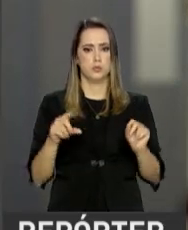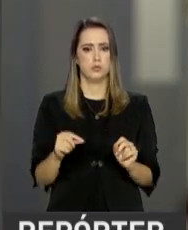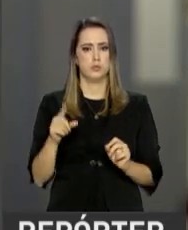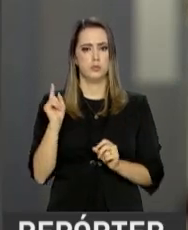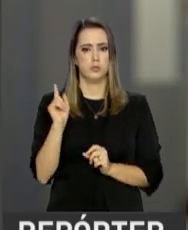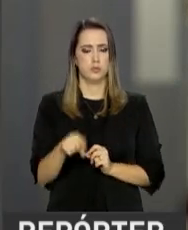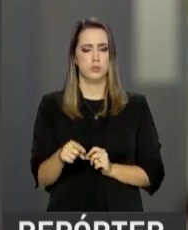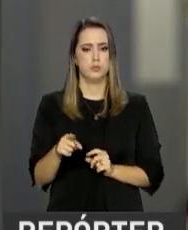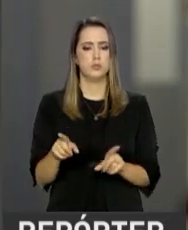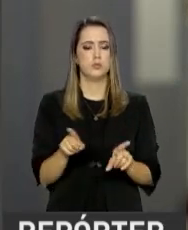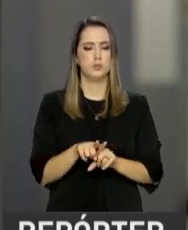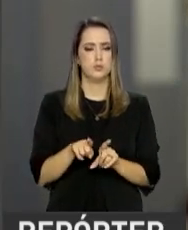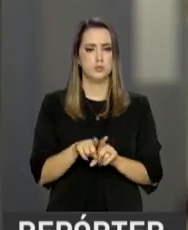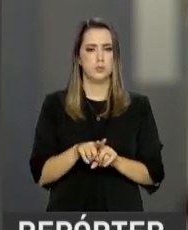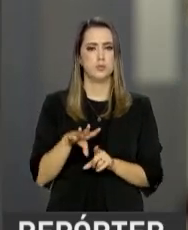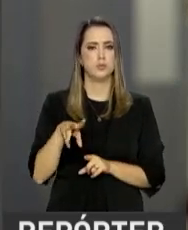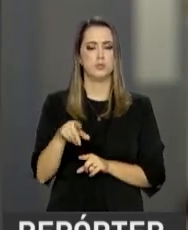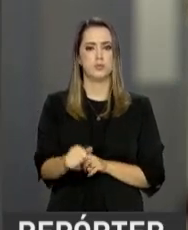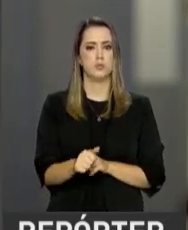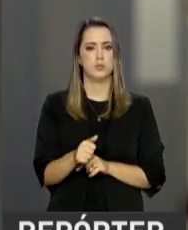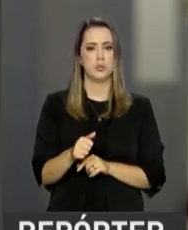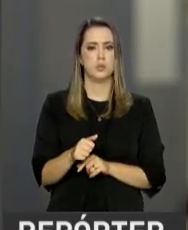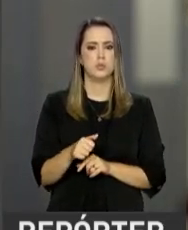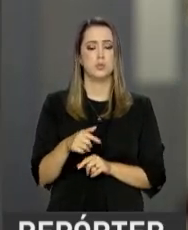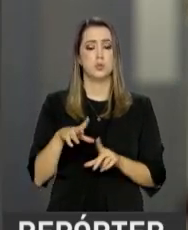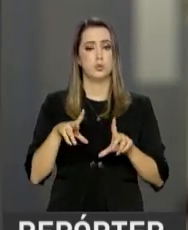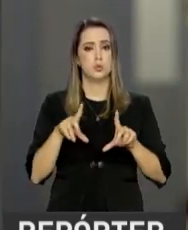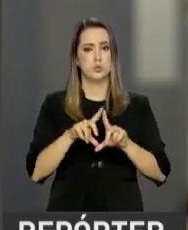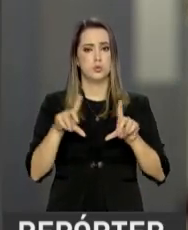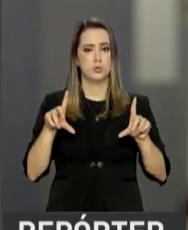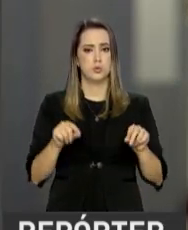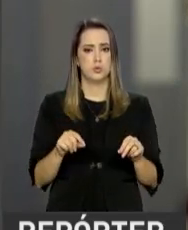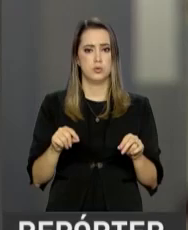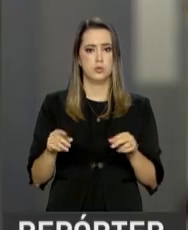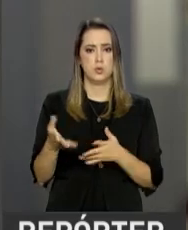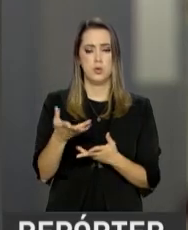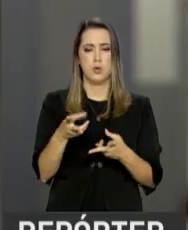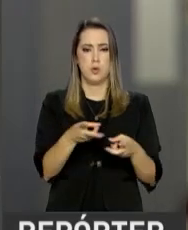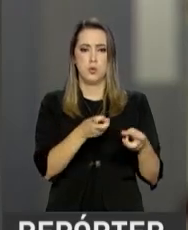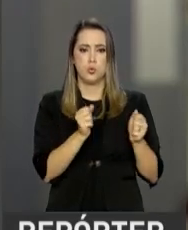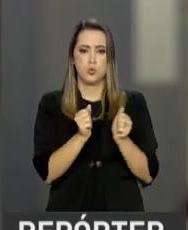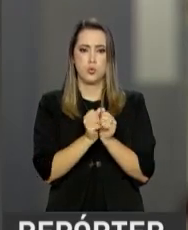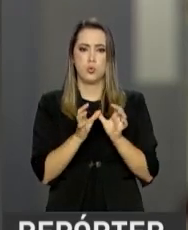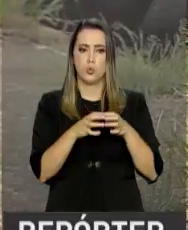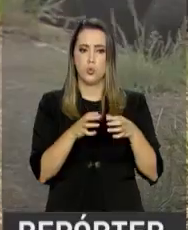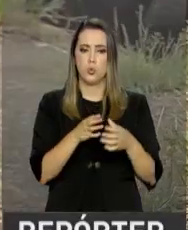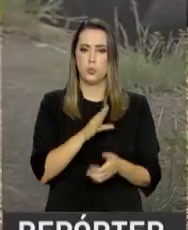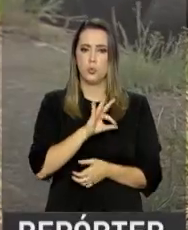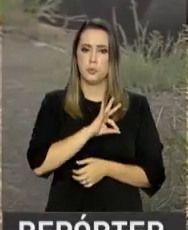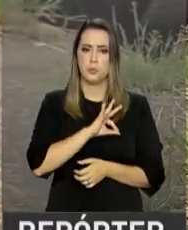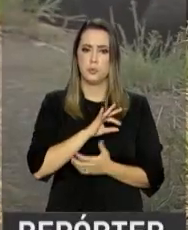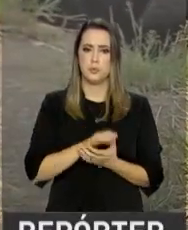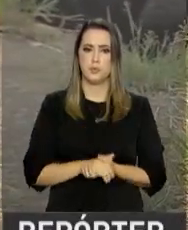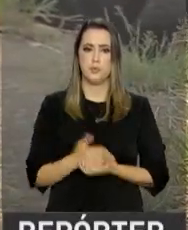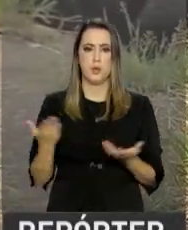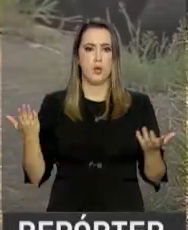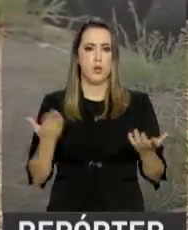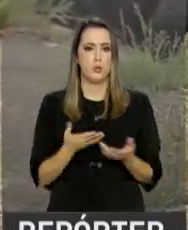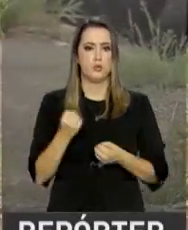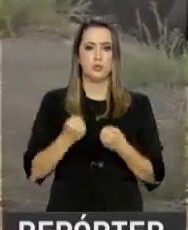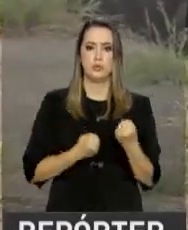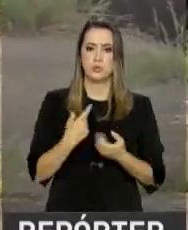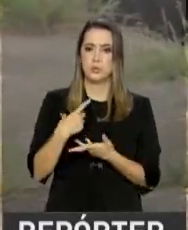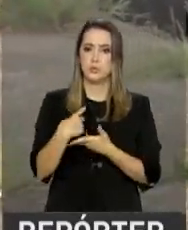que, além de todas essas absorções, o interfaceamento com as forças de segurança. Hoje, os carros saem